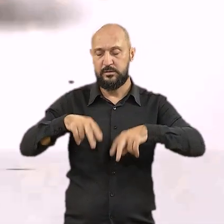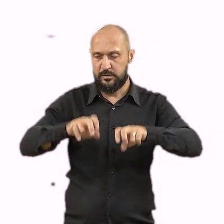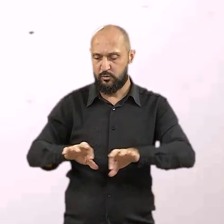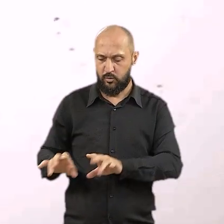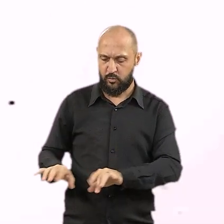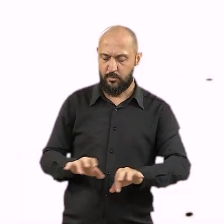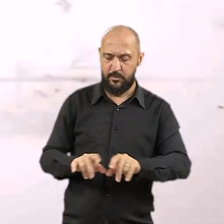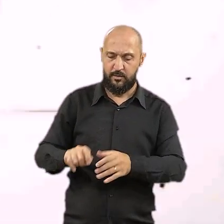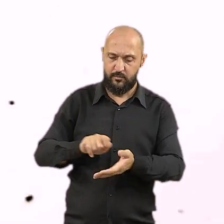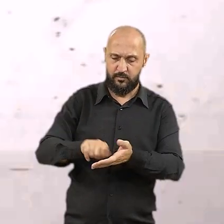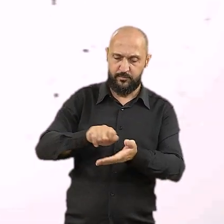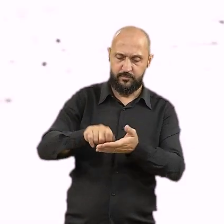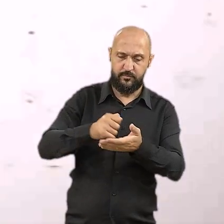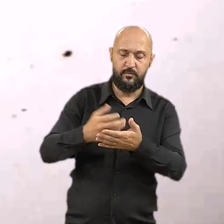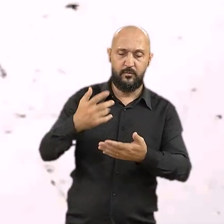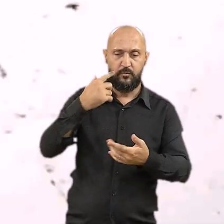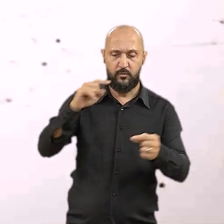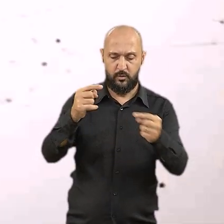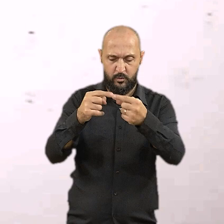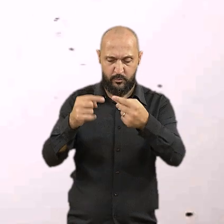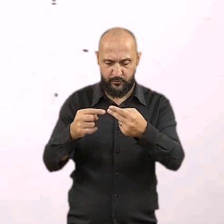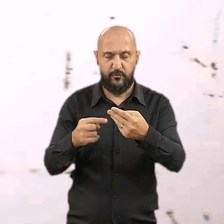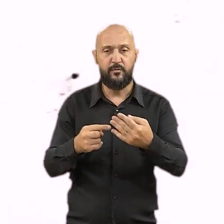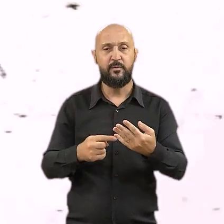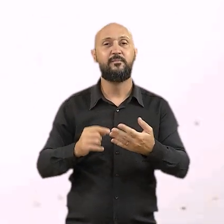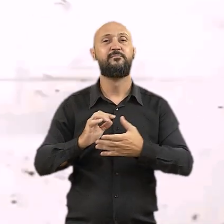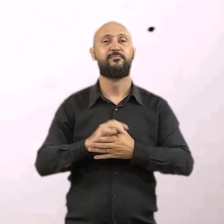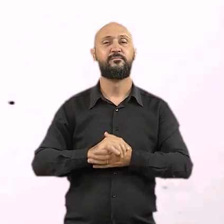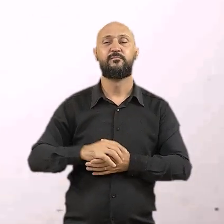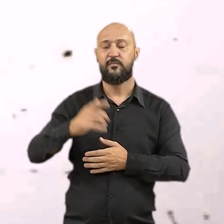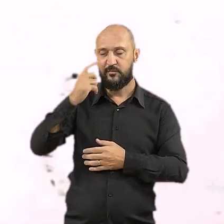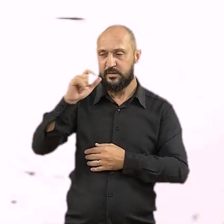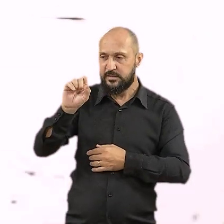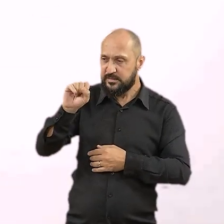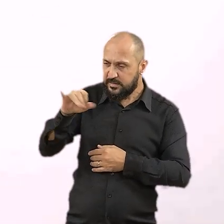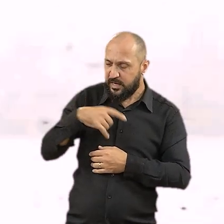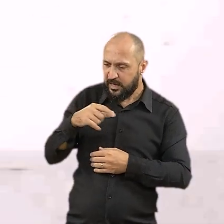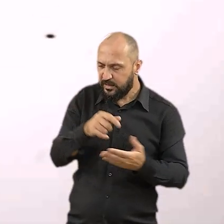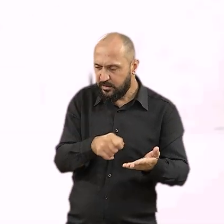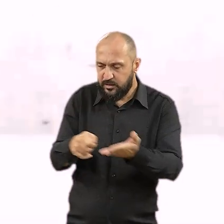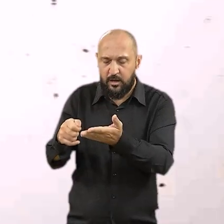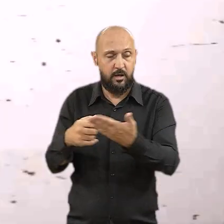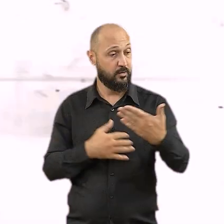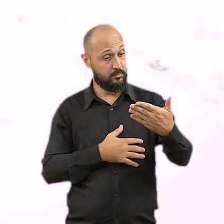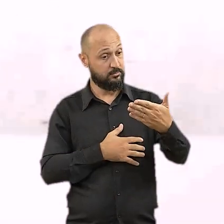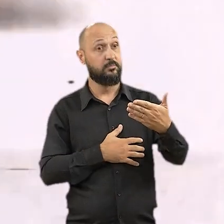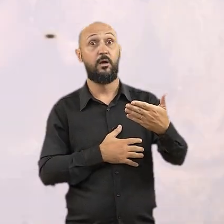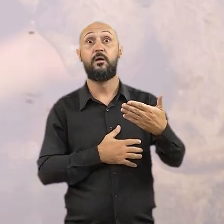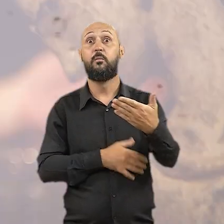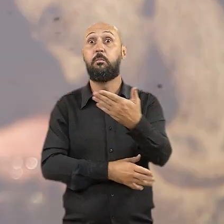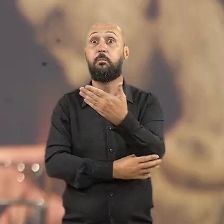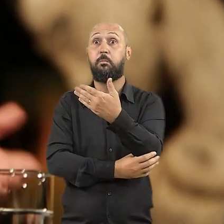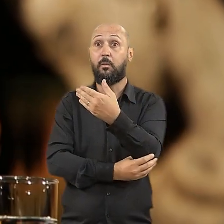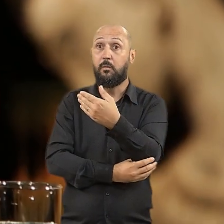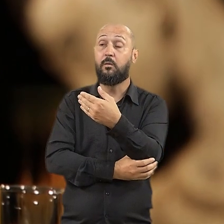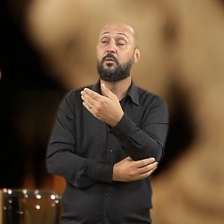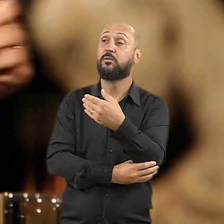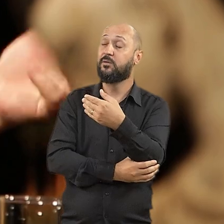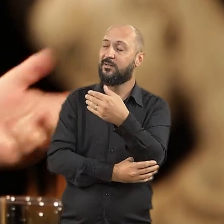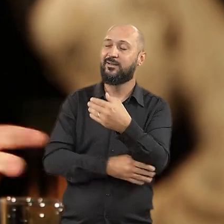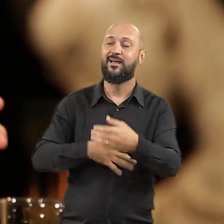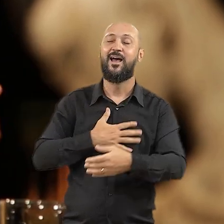sentou no piano, foi escrevendo, foi conferindo comigo já ali. Foi aí falou, vê se é isso aqui. registrando. Cara, eu quase fui